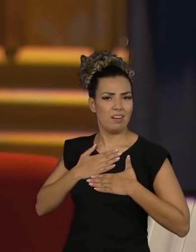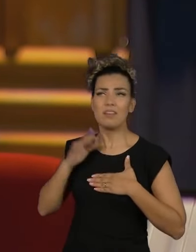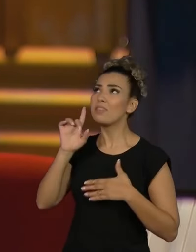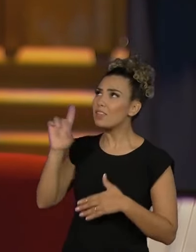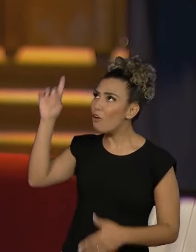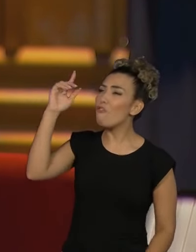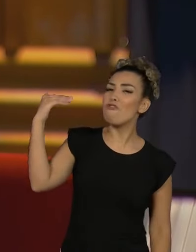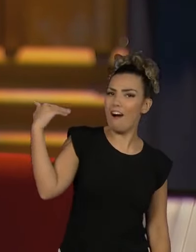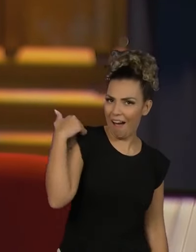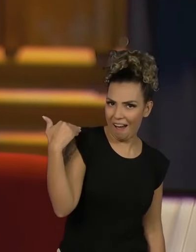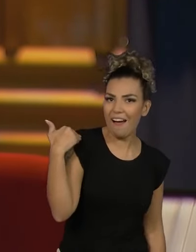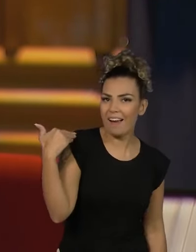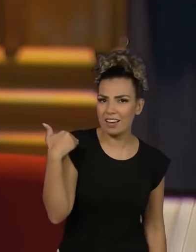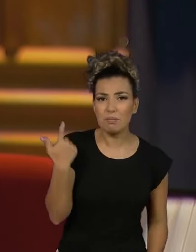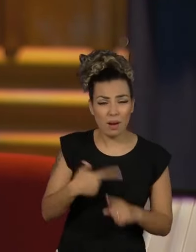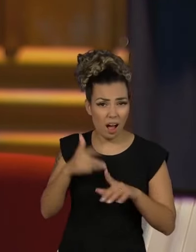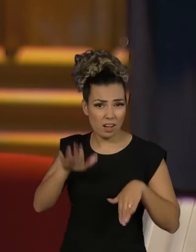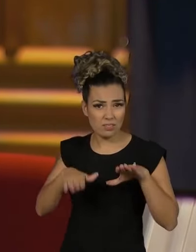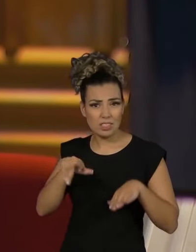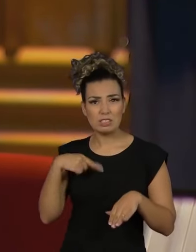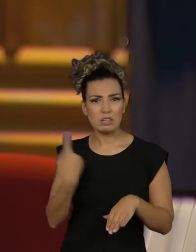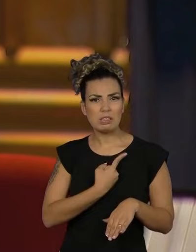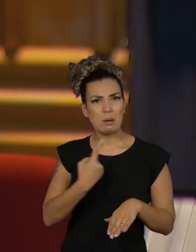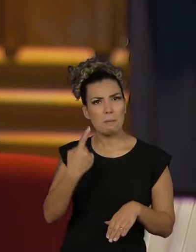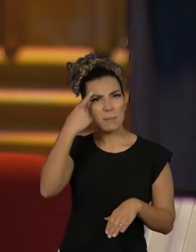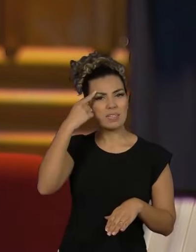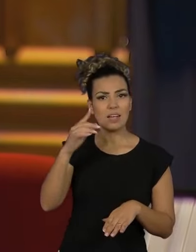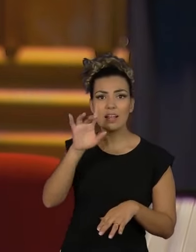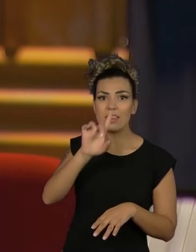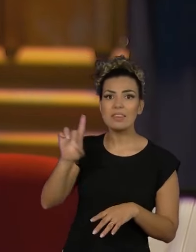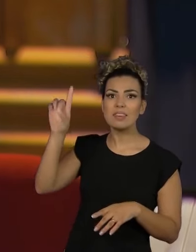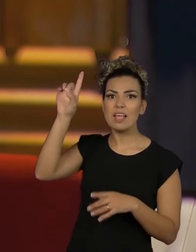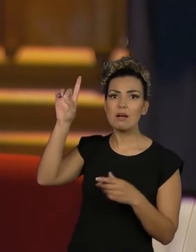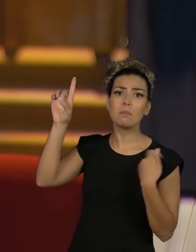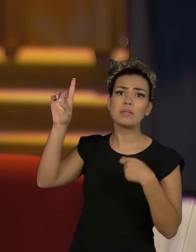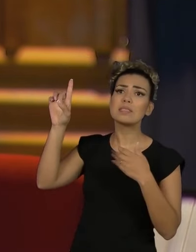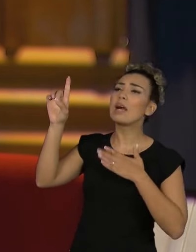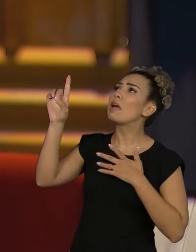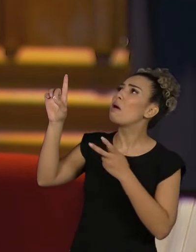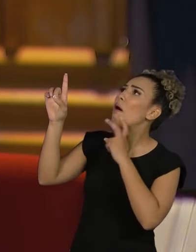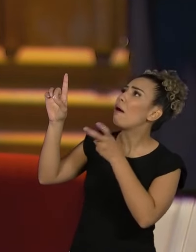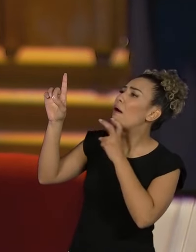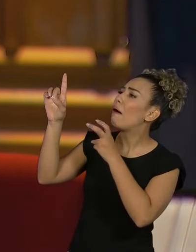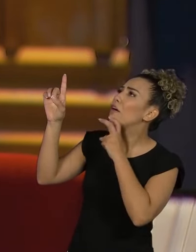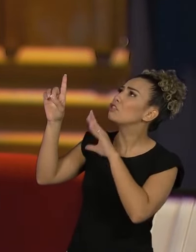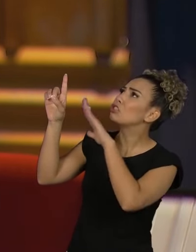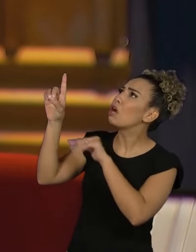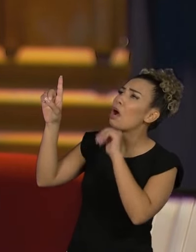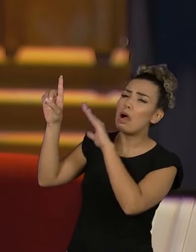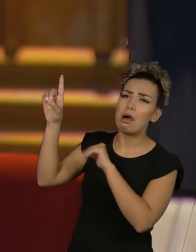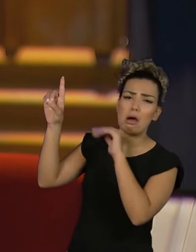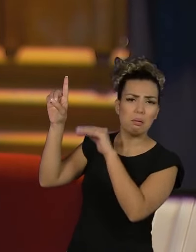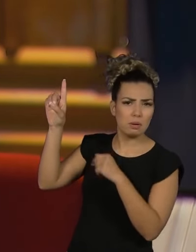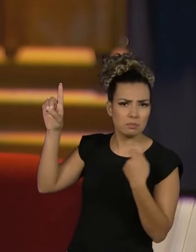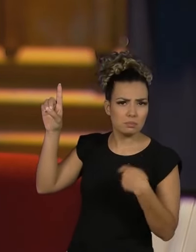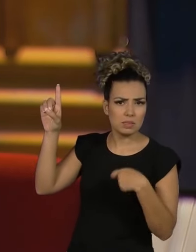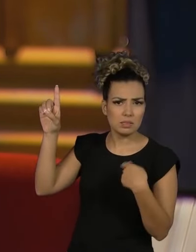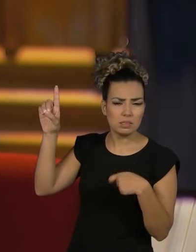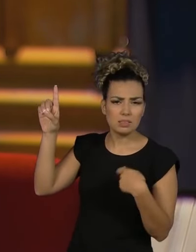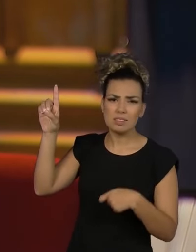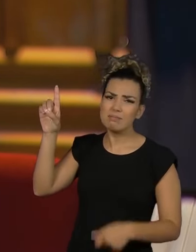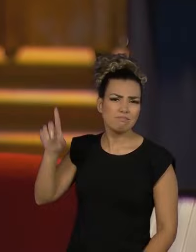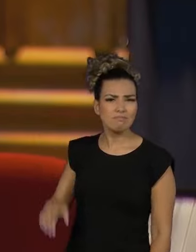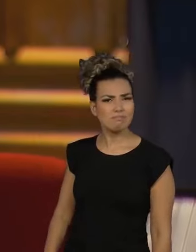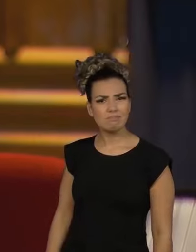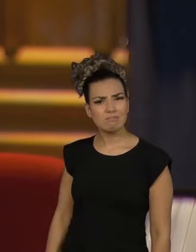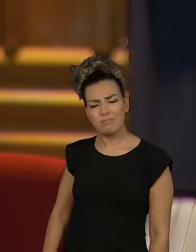também a gente acha, Tassi, que as pessoas só se encontraram com Deus quando chamam Deus do mesmo nome que a gente chama. E às vezes não é